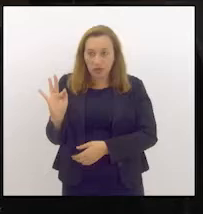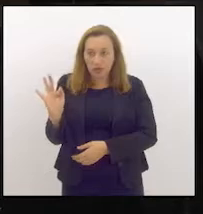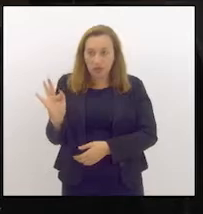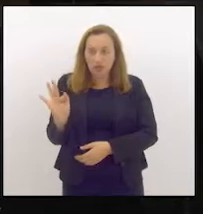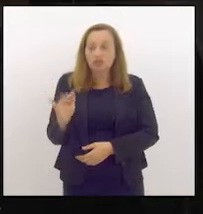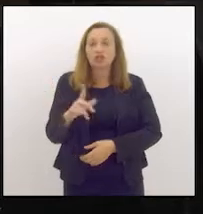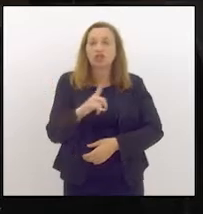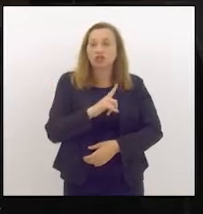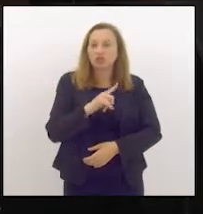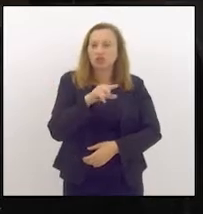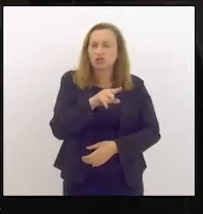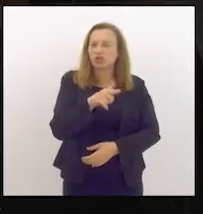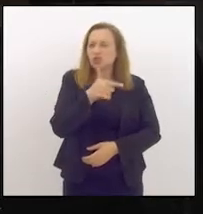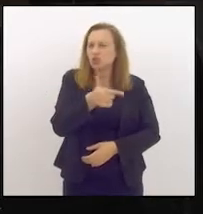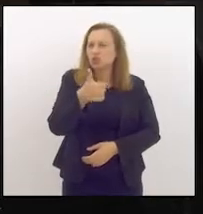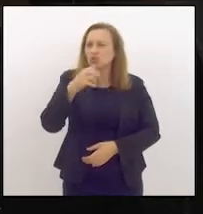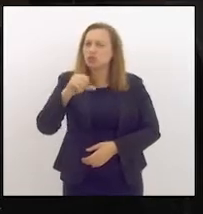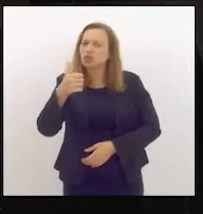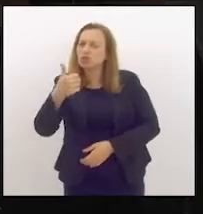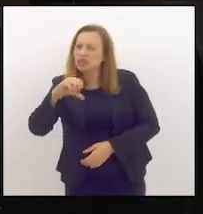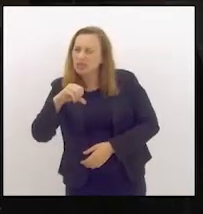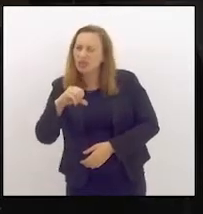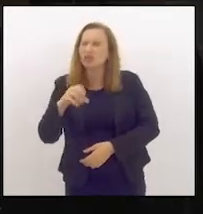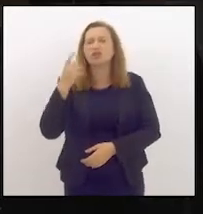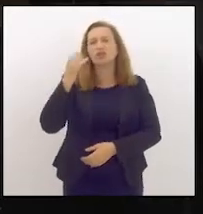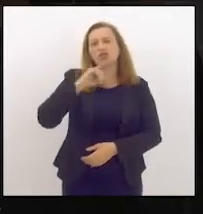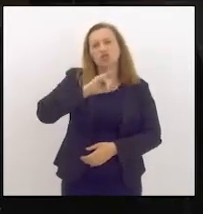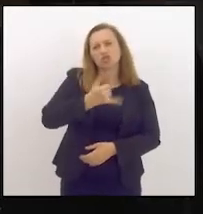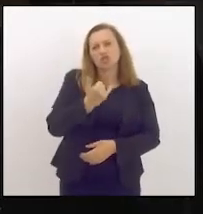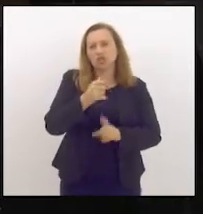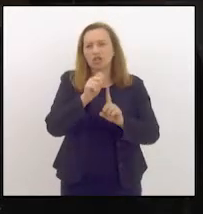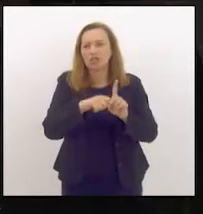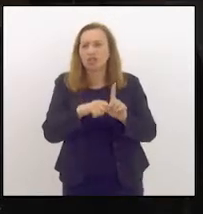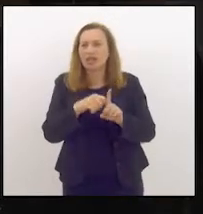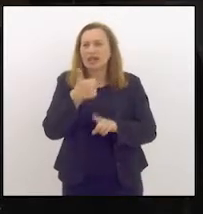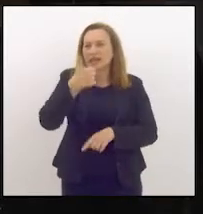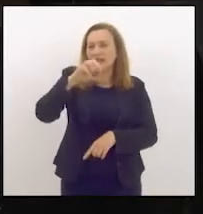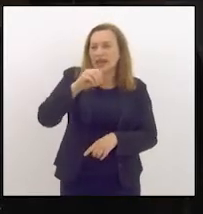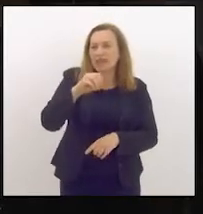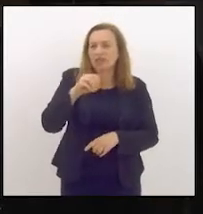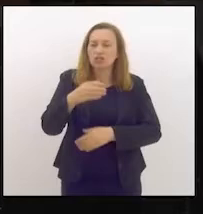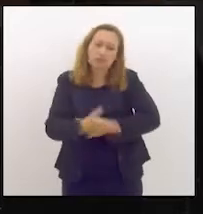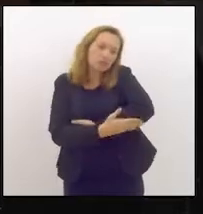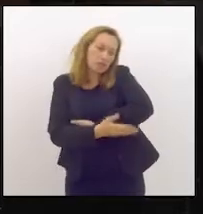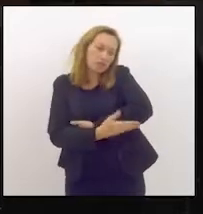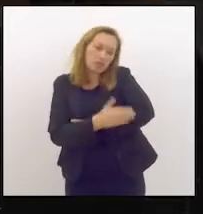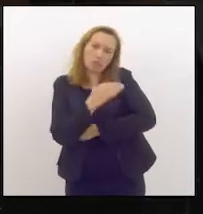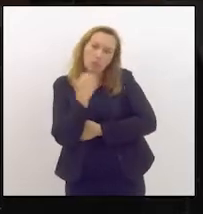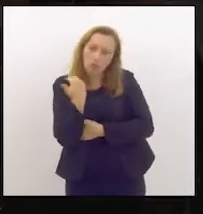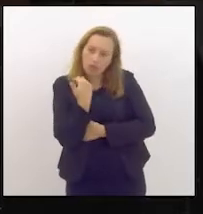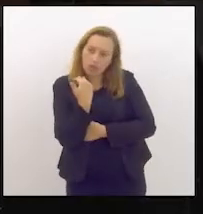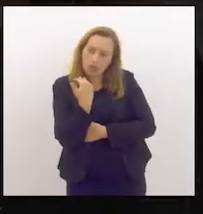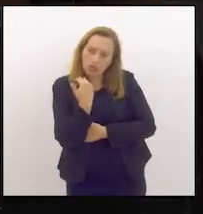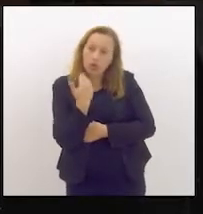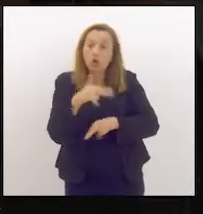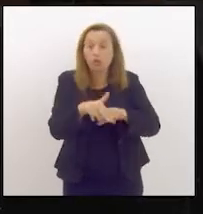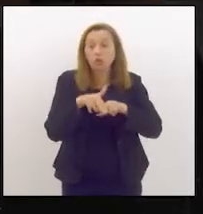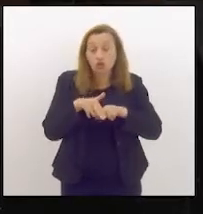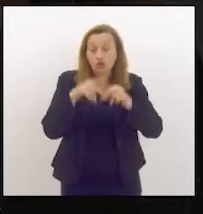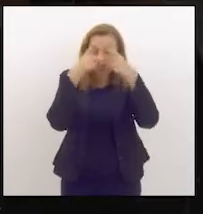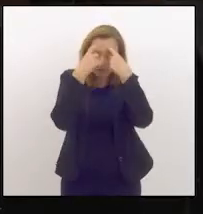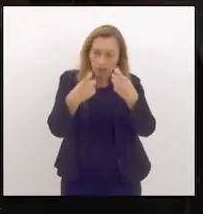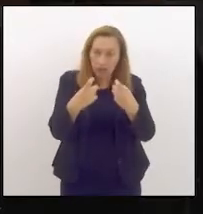e tínhamos ali em 2019 em Janeiro 10 bebês que morreram em decorrência